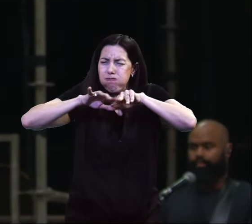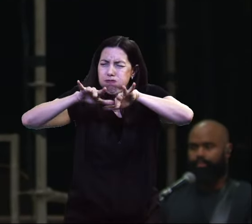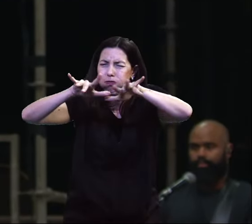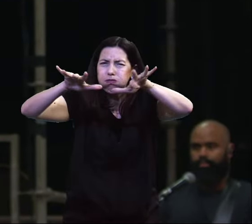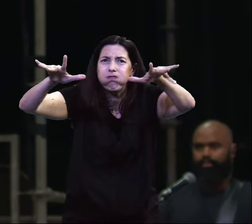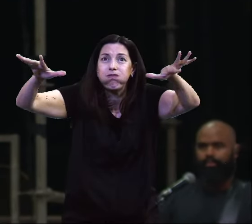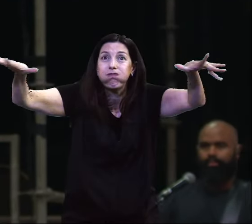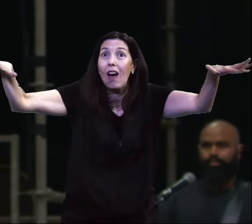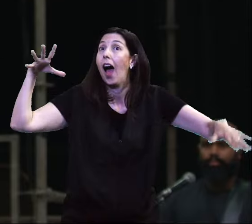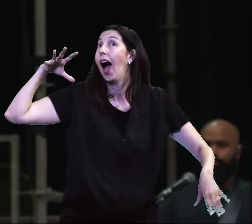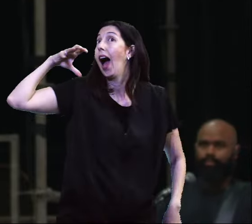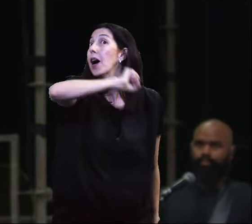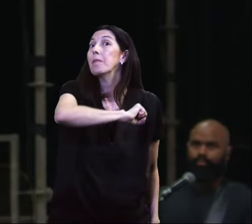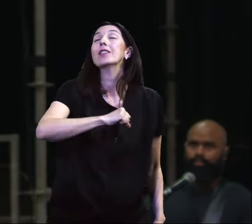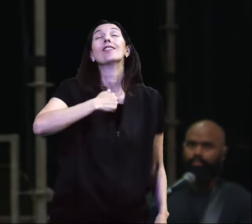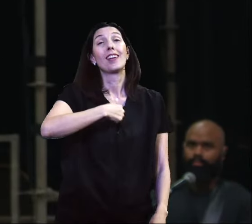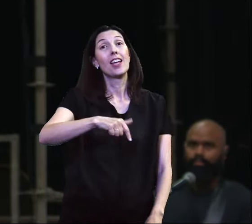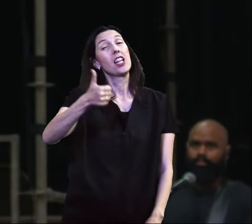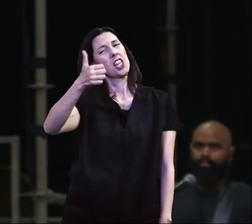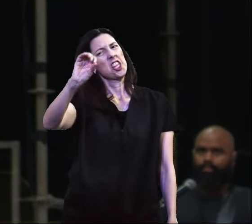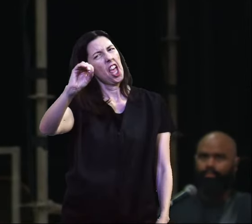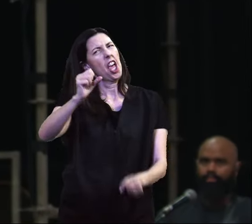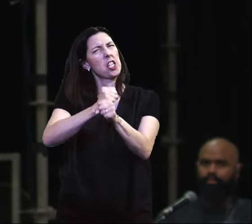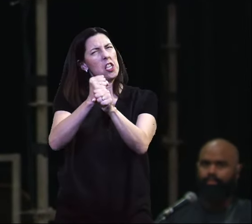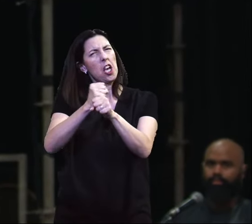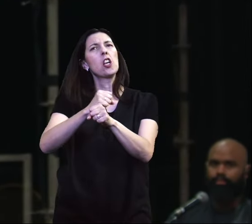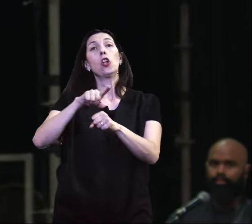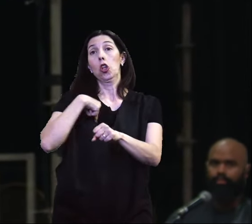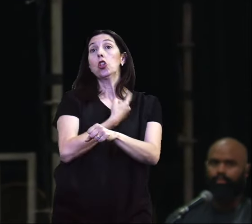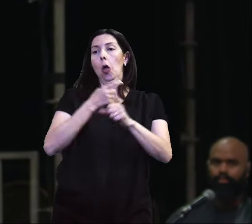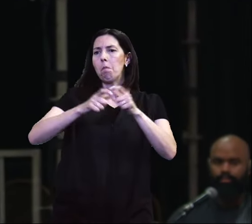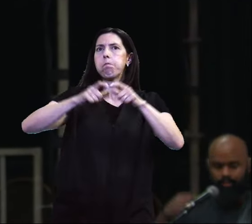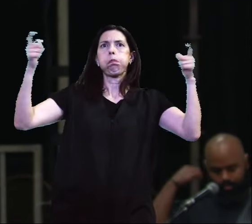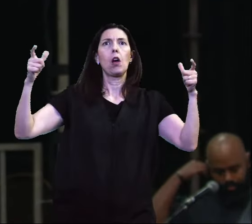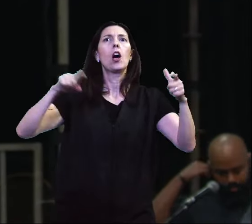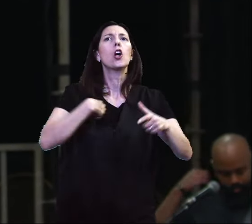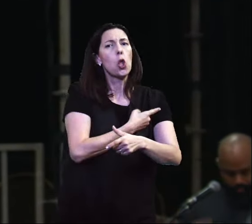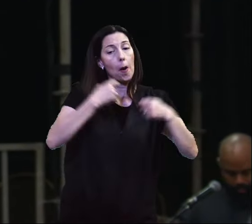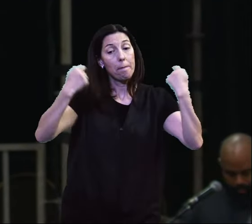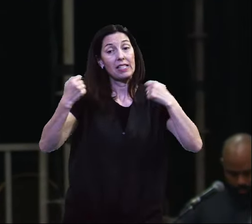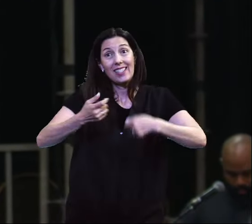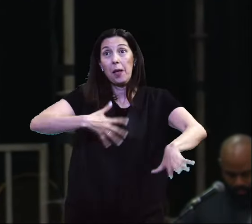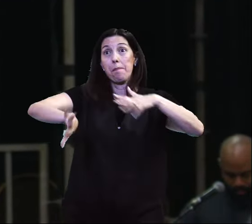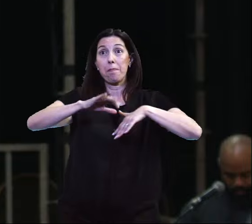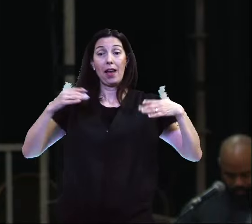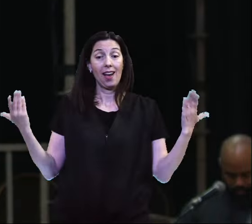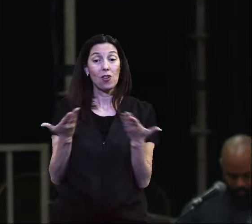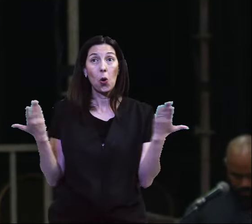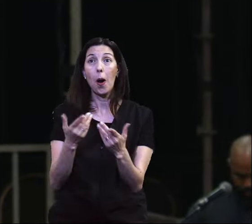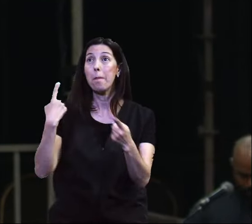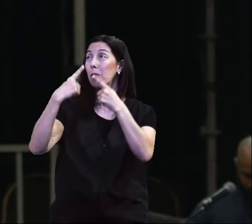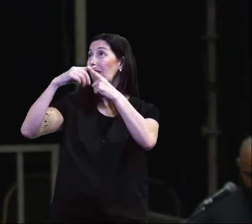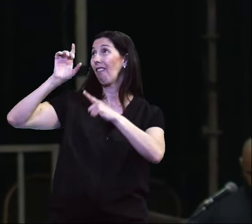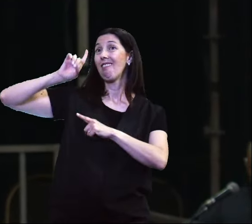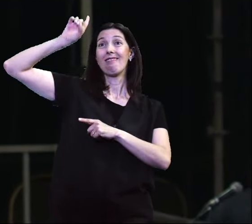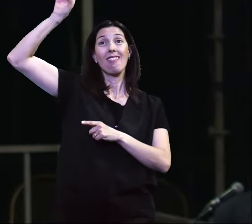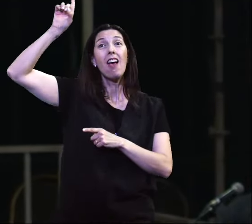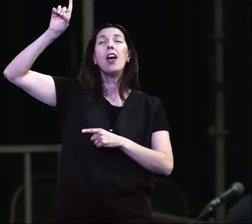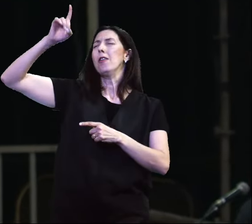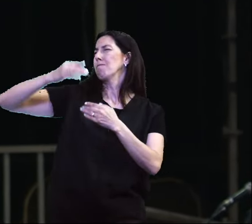Em breve, eu creio que em 10 anos seremos maioria. Precisamos nos preparar, porque Deus vai